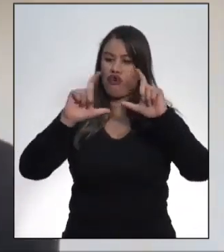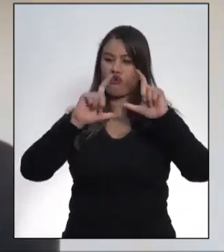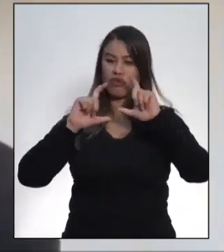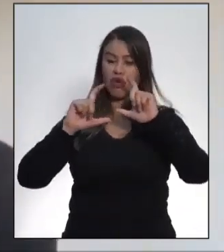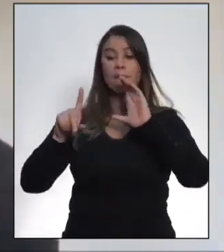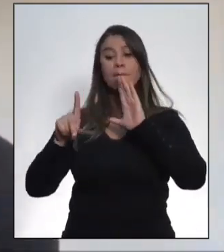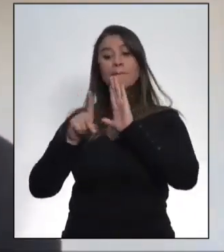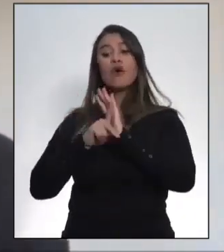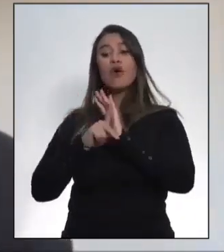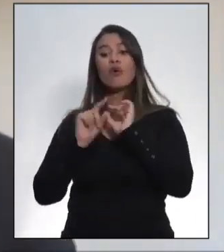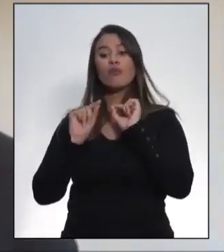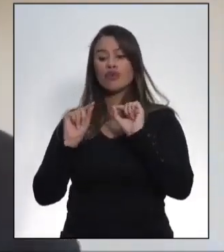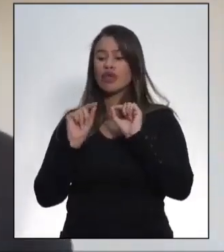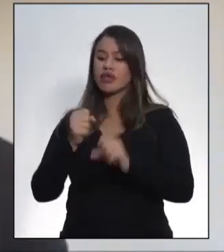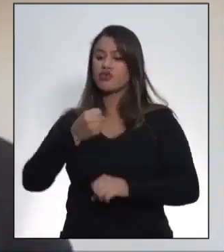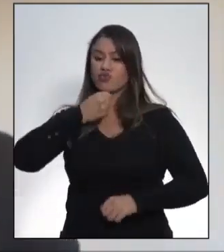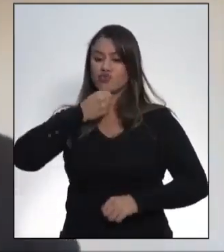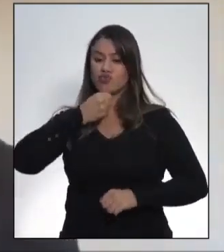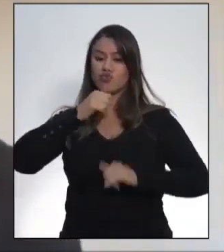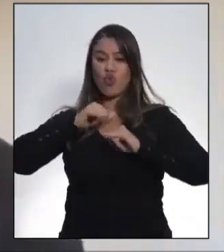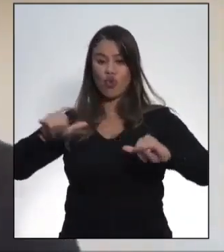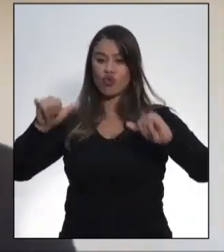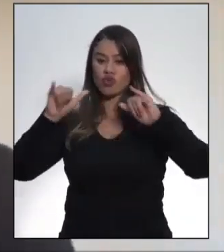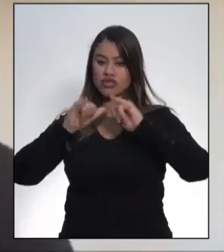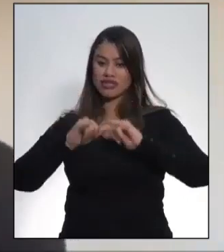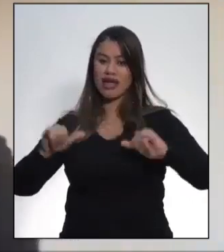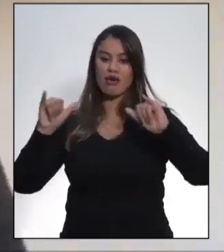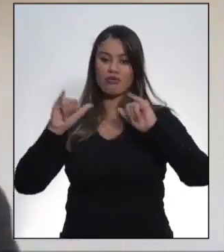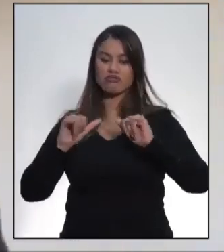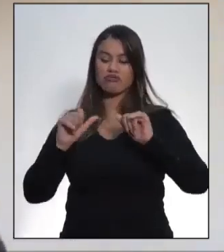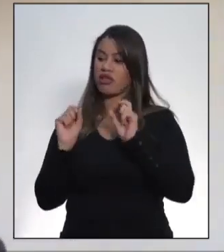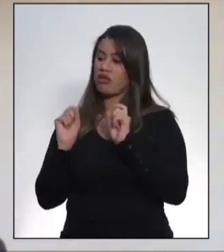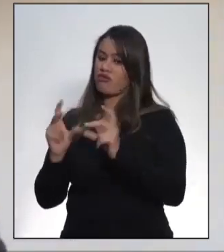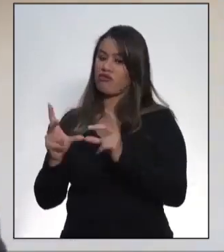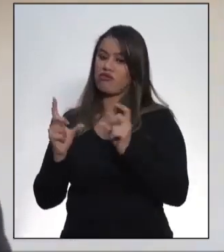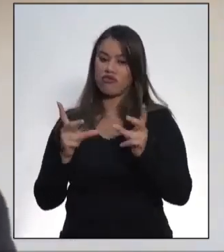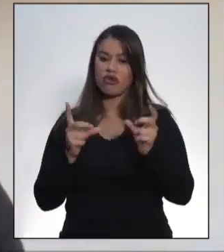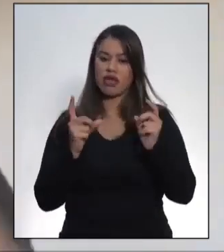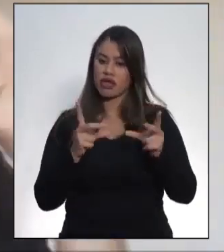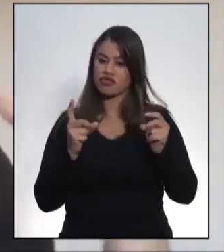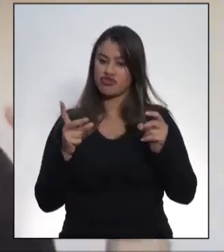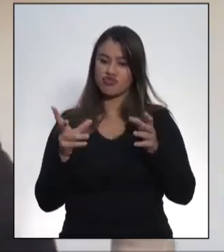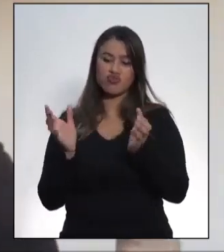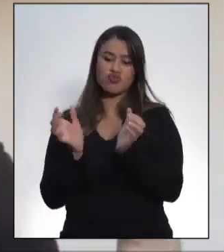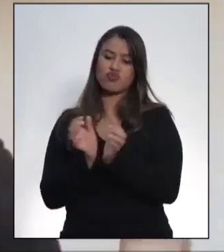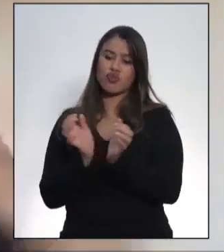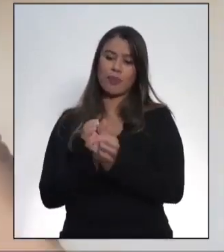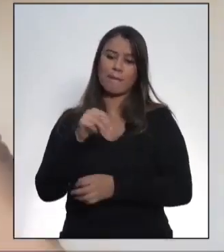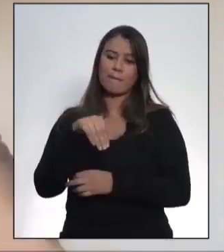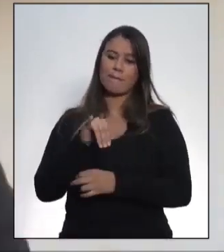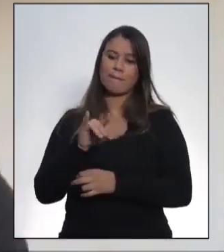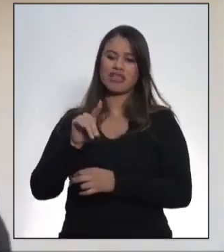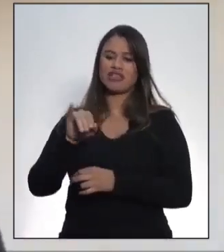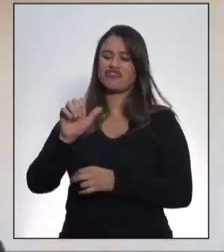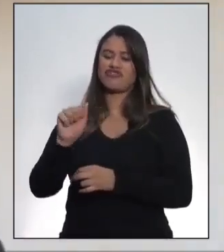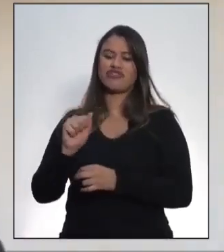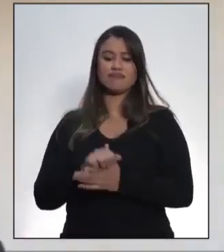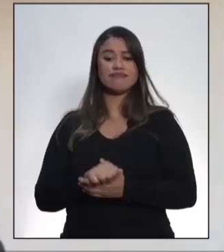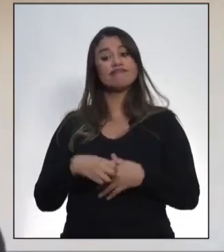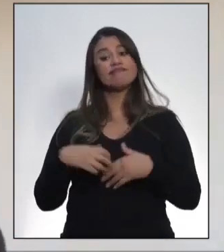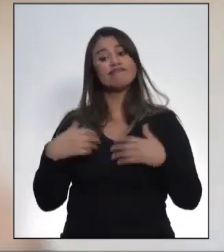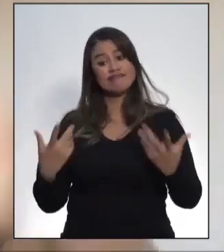rua, fotografando e vendendo essas fotos para os grandes grupos de mídia. Então, repara que nesses exemplos que eu